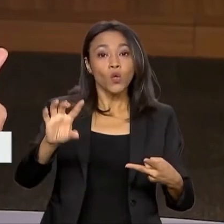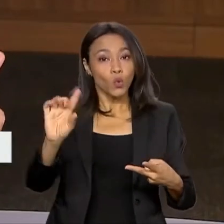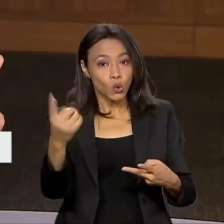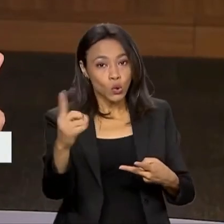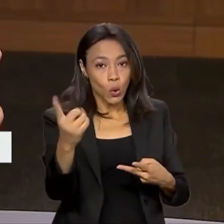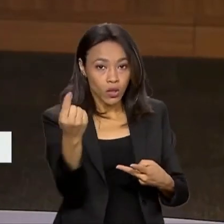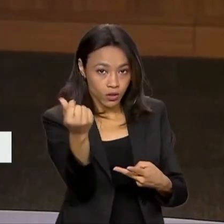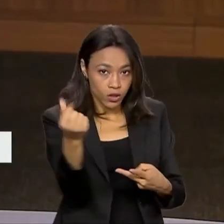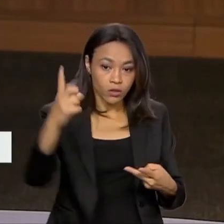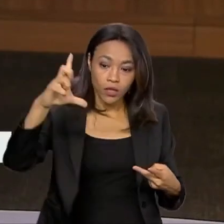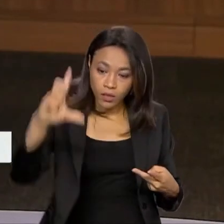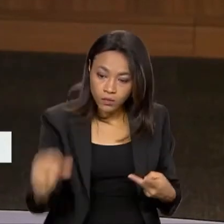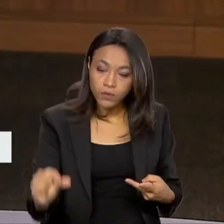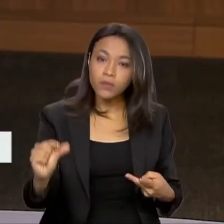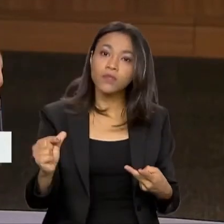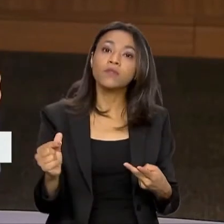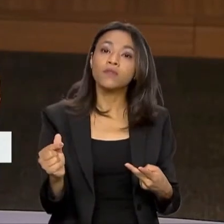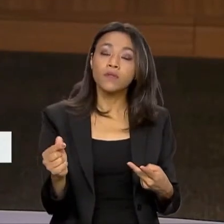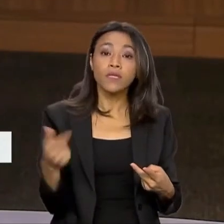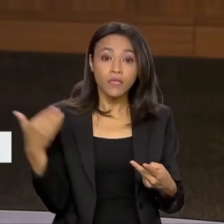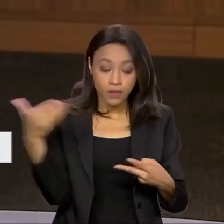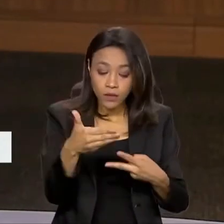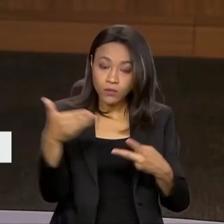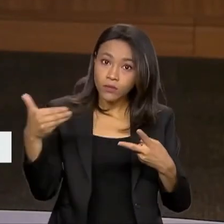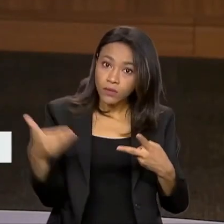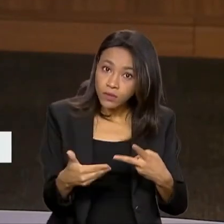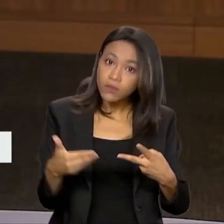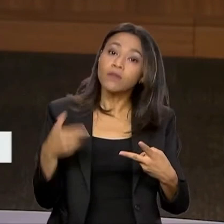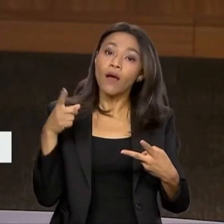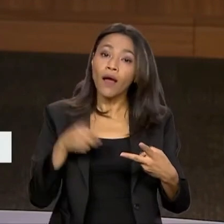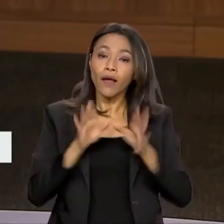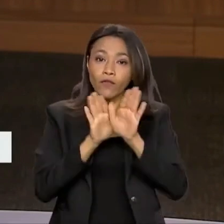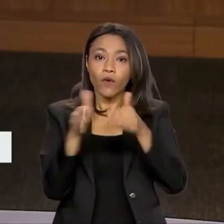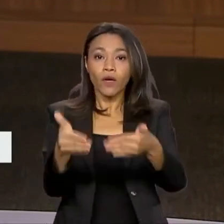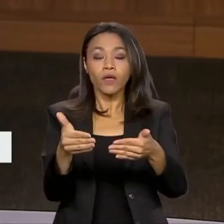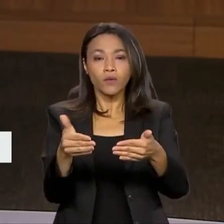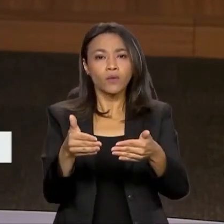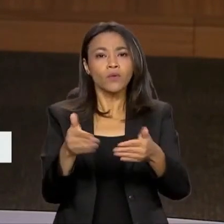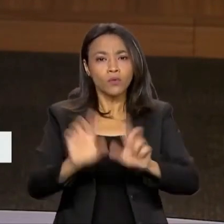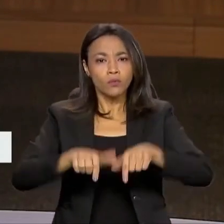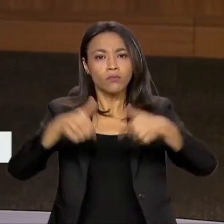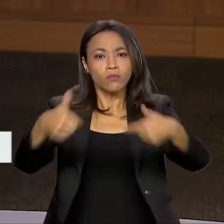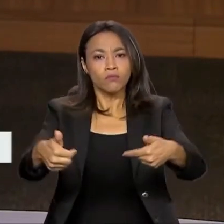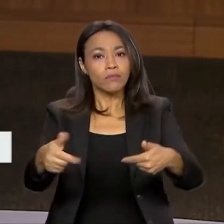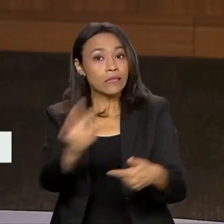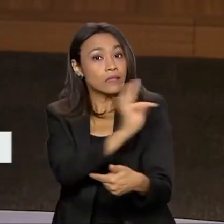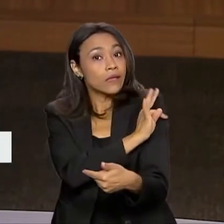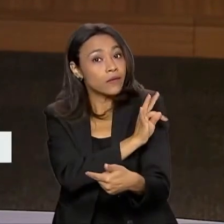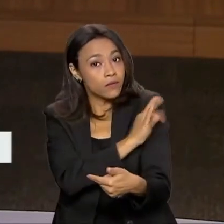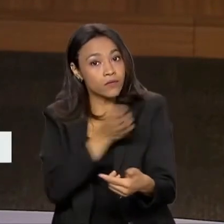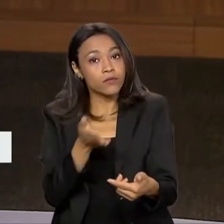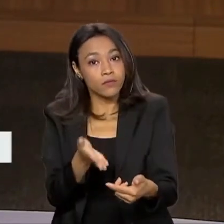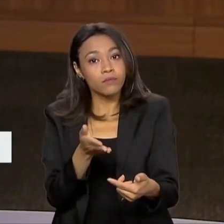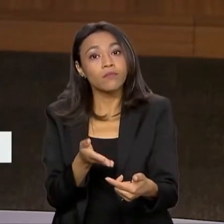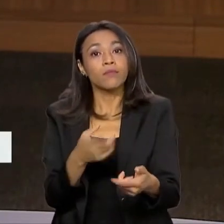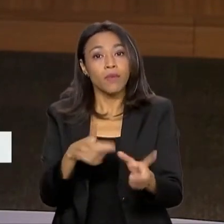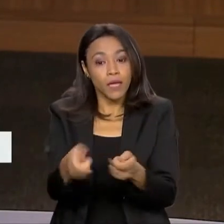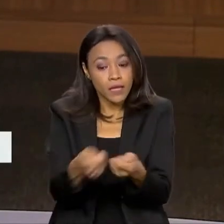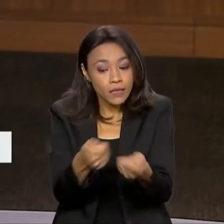dólar né tudo isso aponta numa direção técnica de um corte mais consistente Então